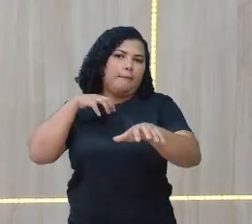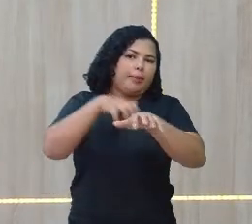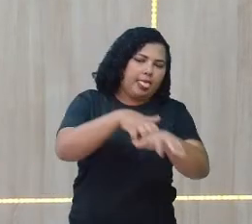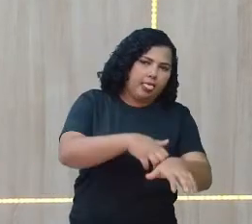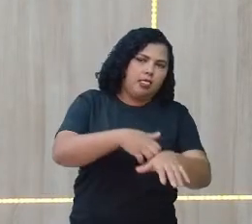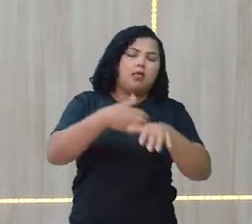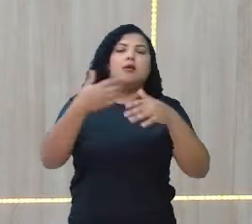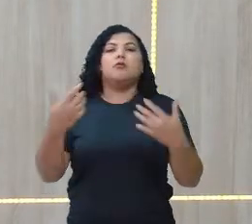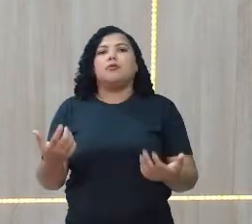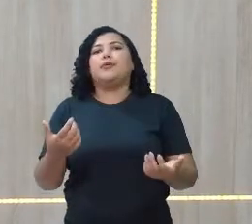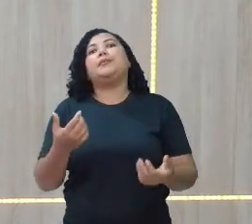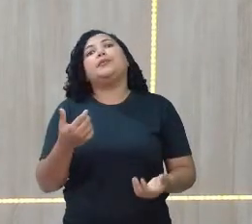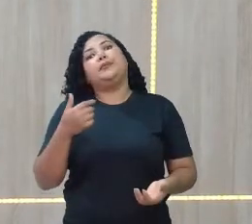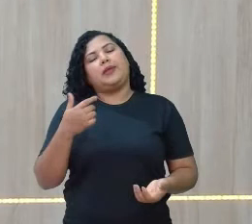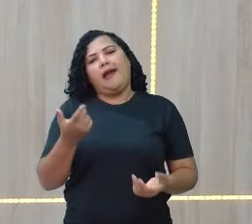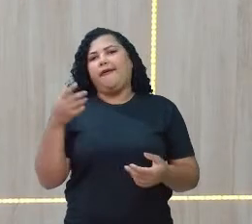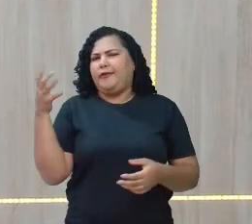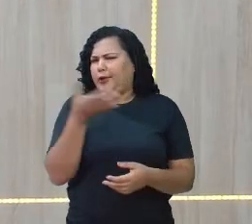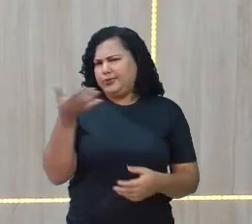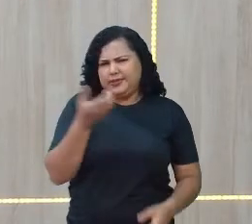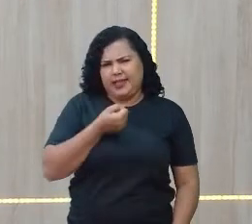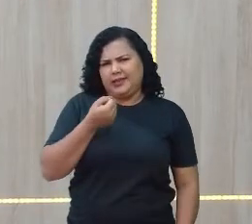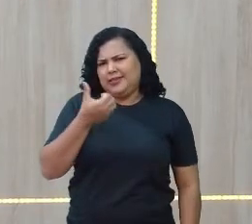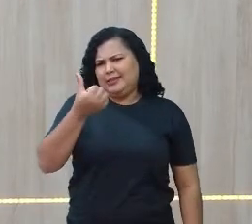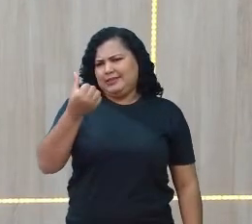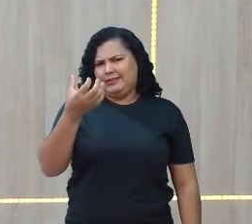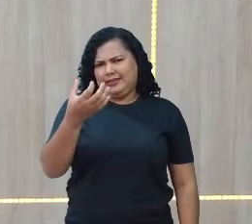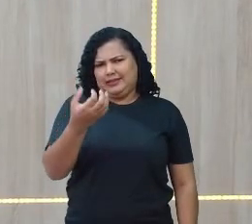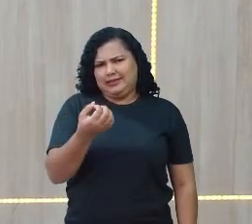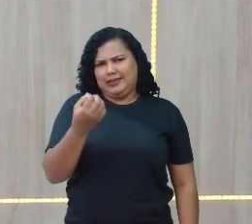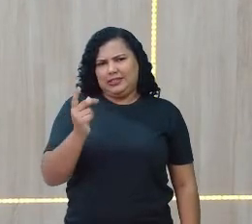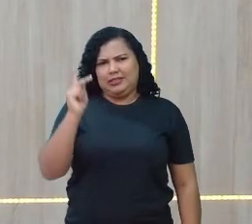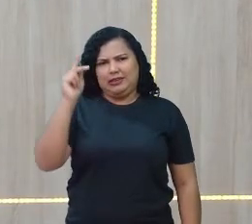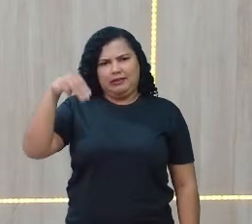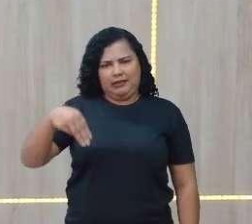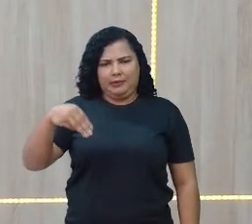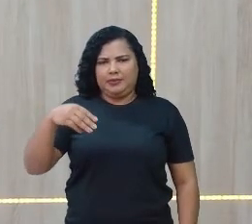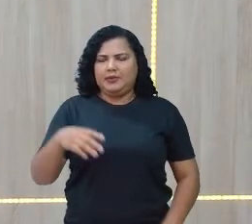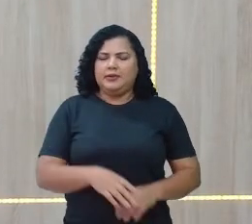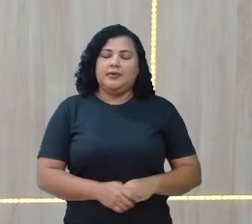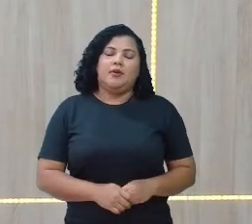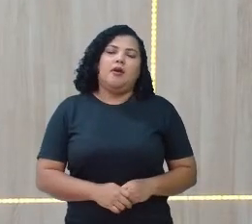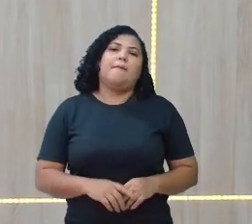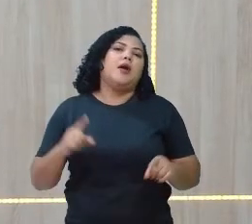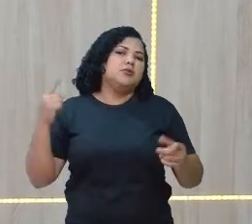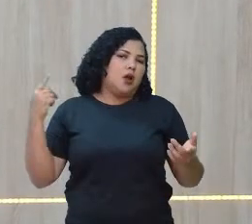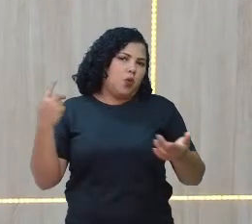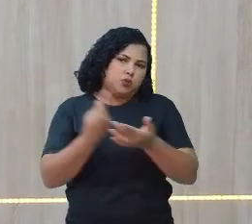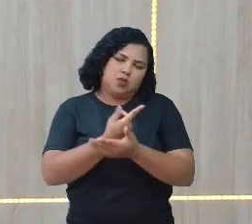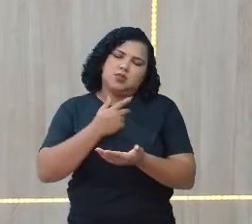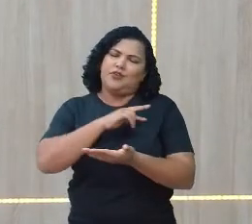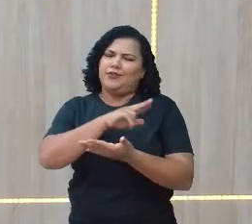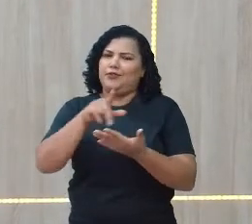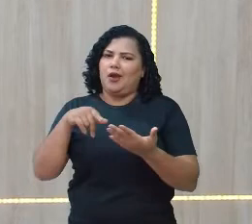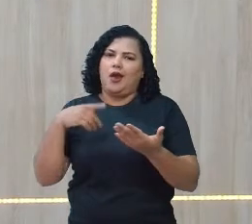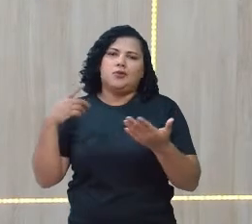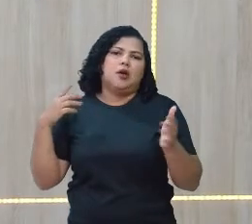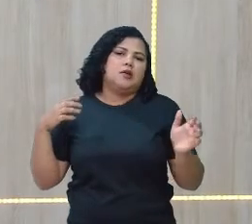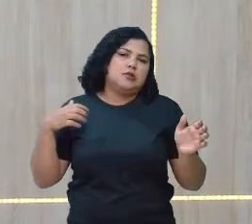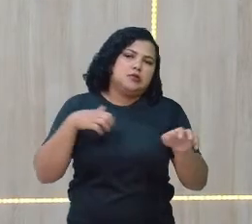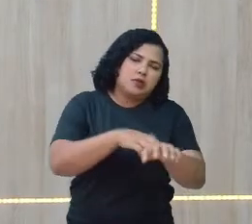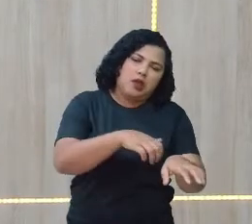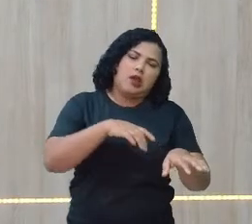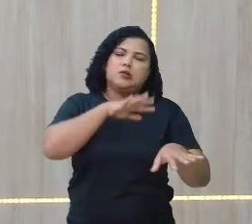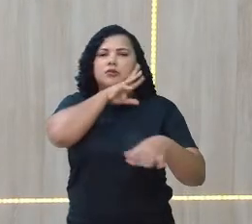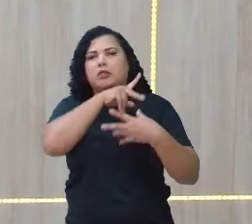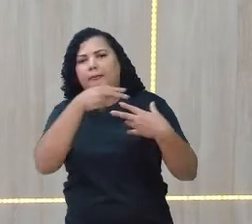16 km por hora, né? Bem abaixo do que a gente está acostumado hoje. Aconteceram muitos atropelamentos, muitos animais